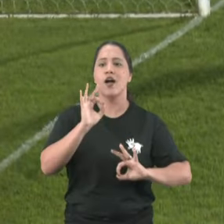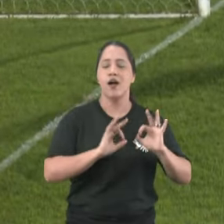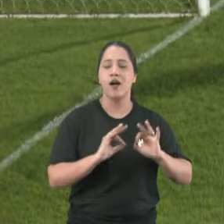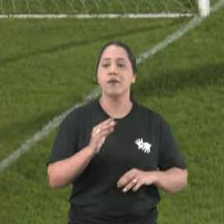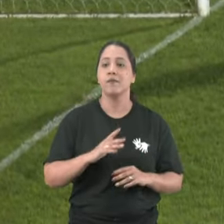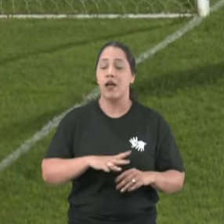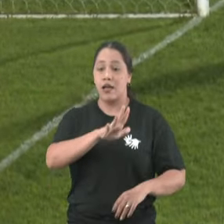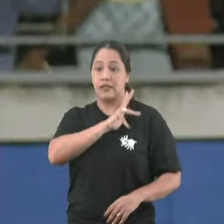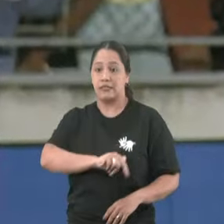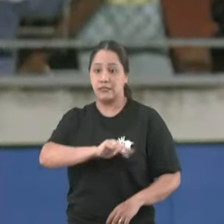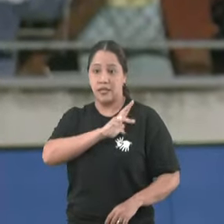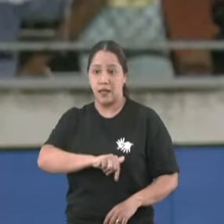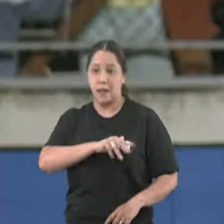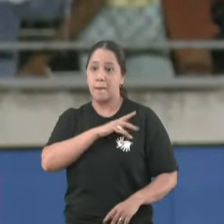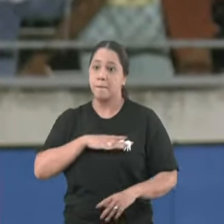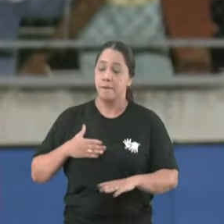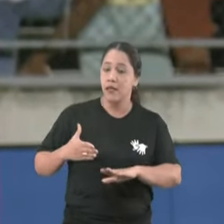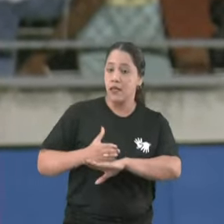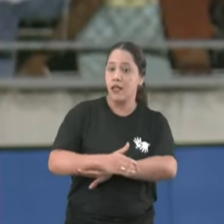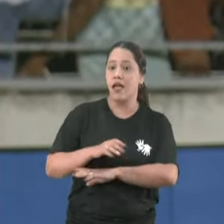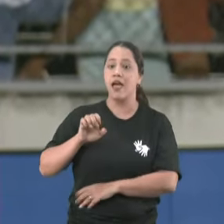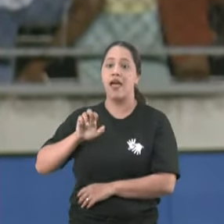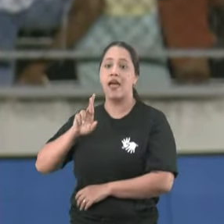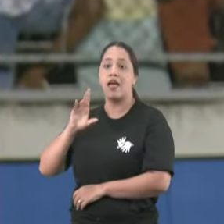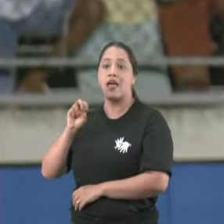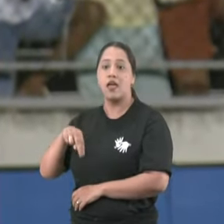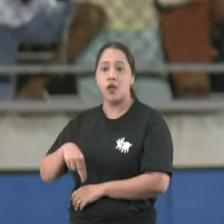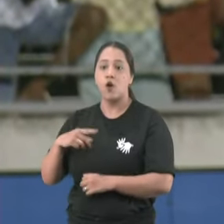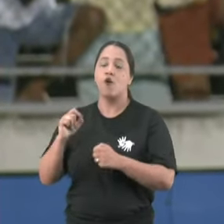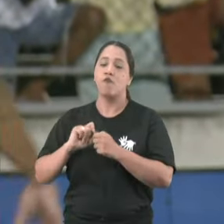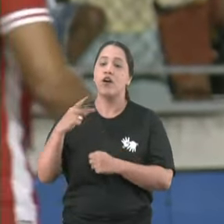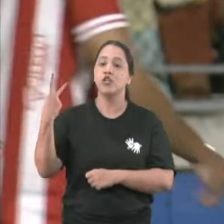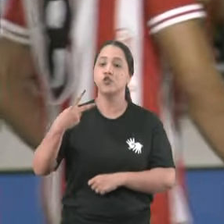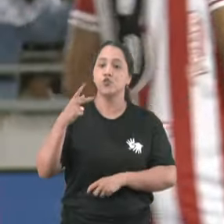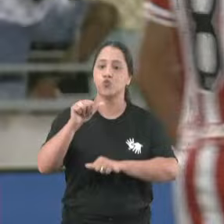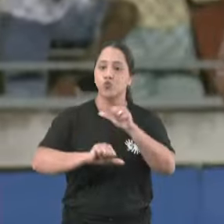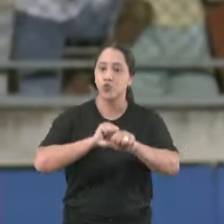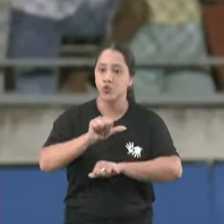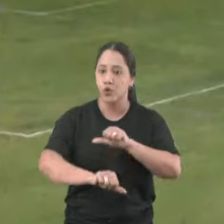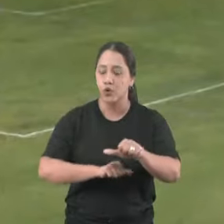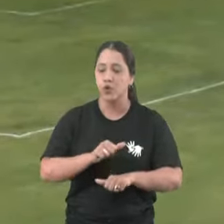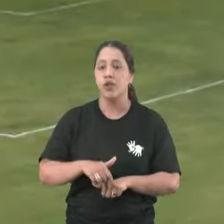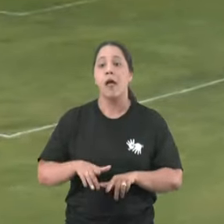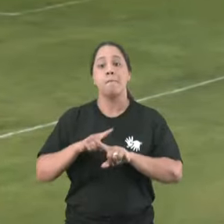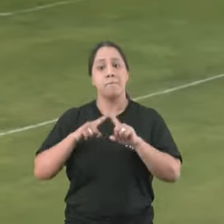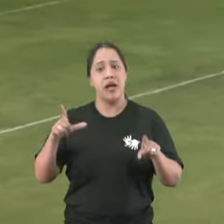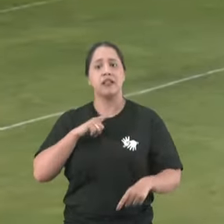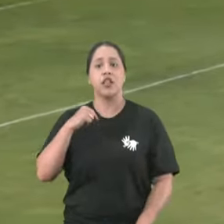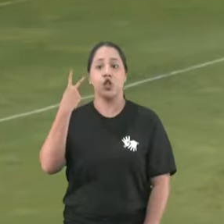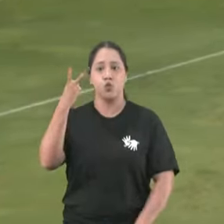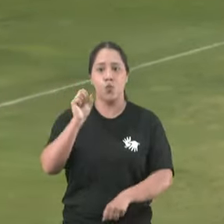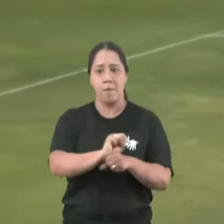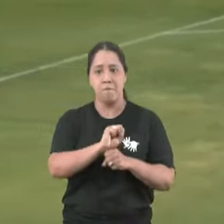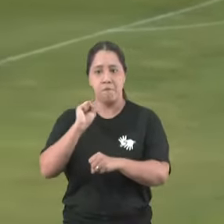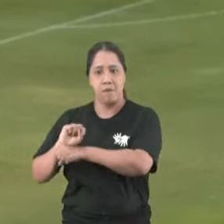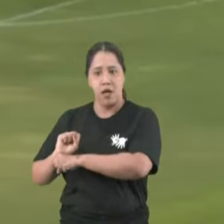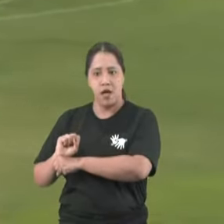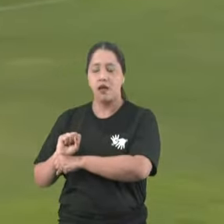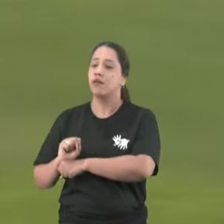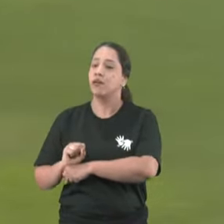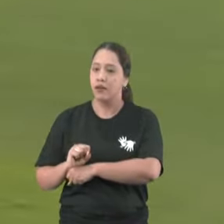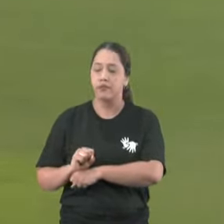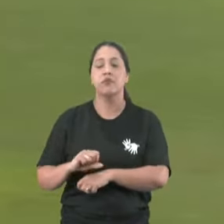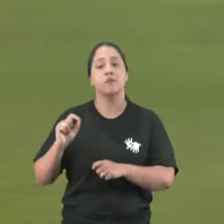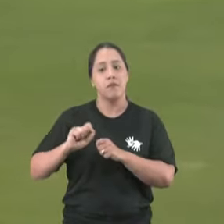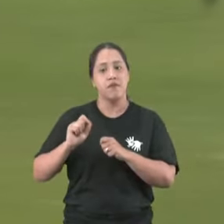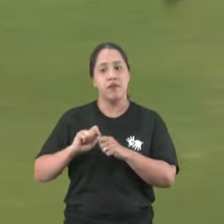CRB aqui com essa entrada do Heron, faz a segunda mudança, mas ainda tem duas paradas para